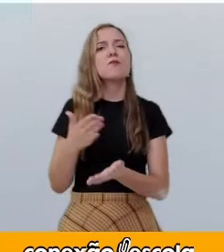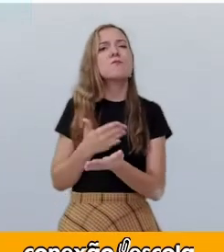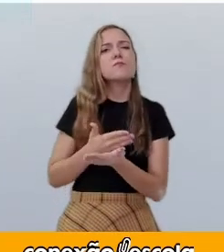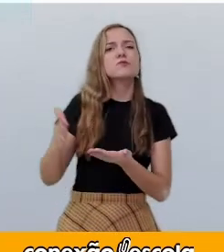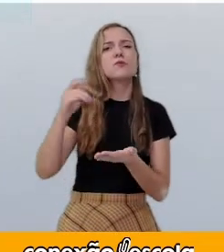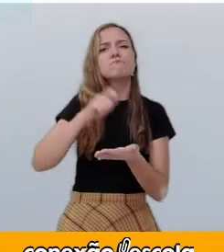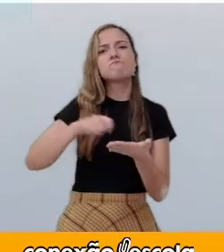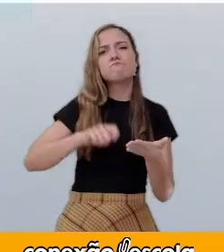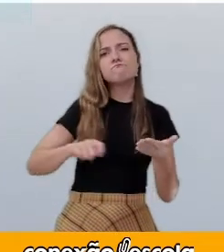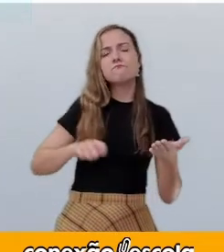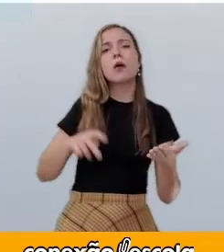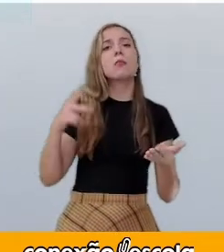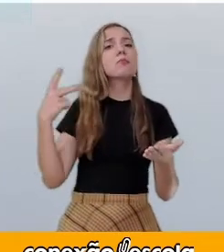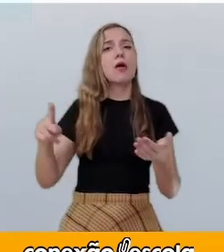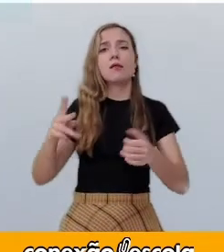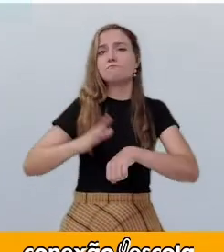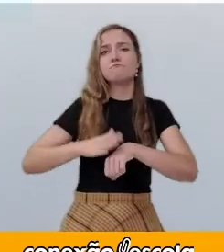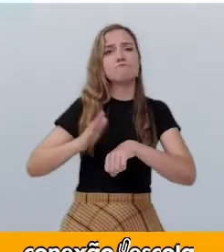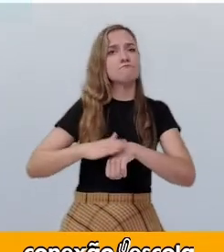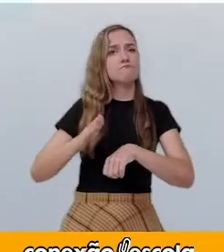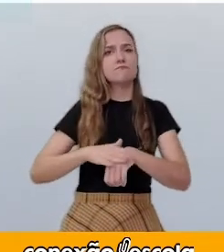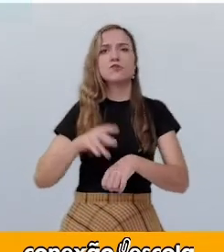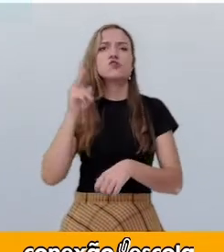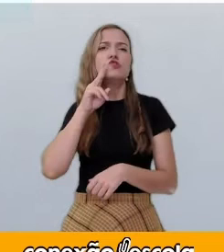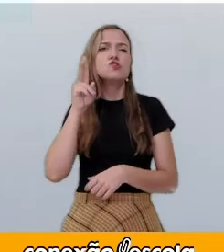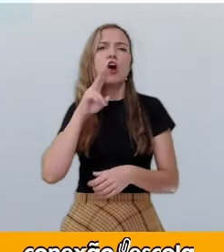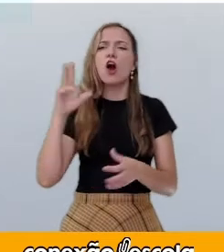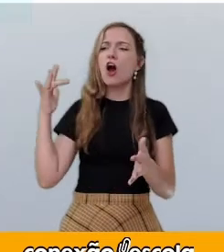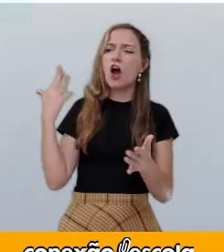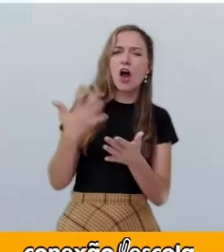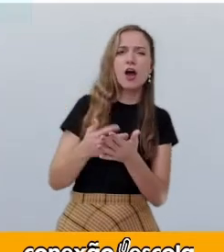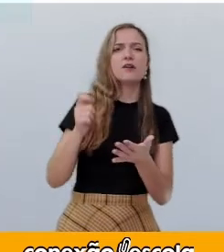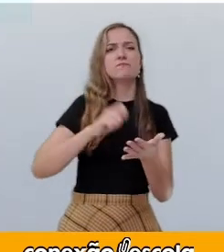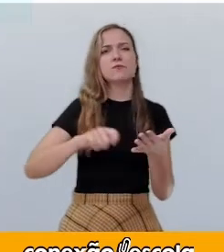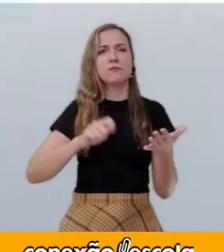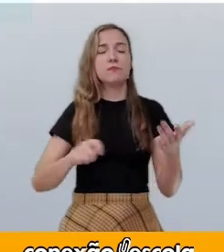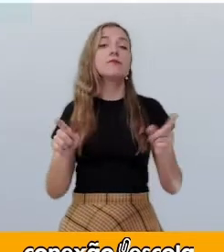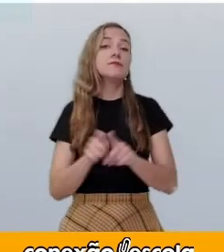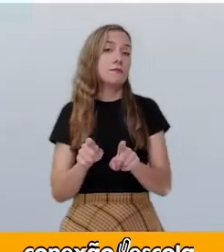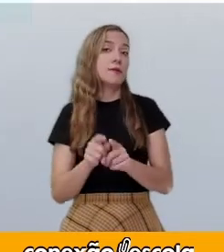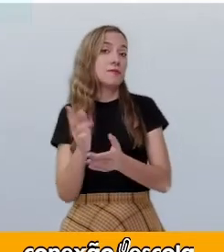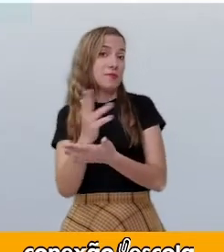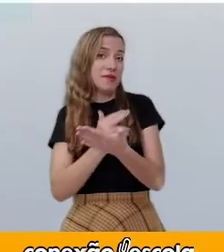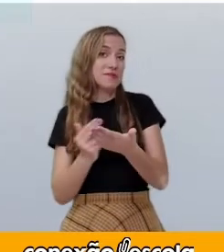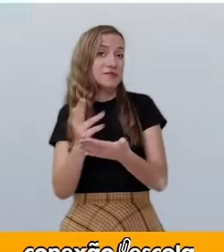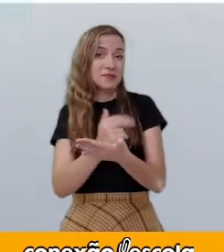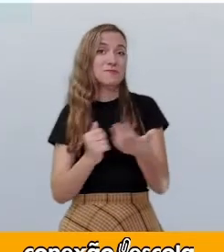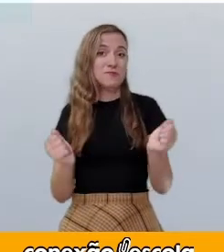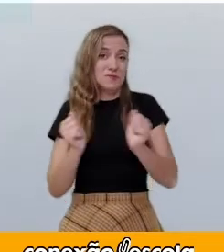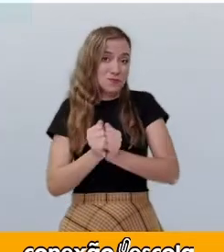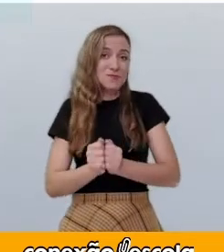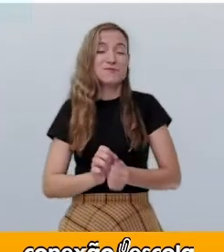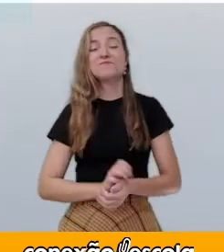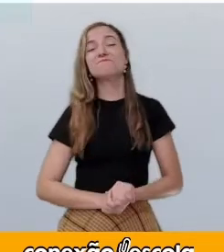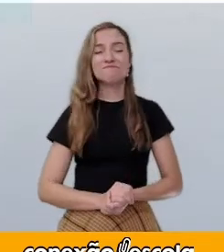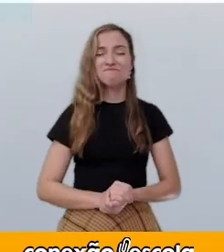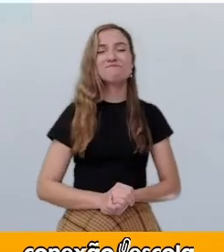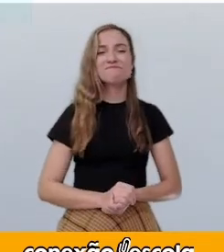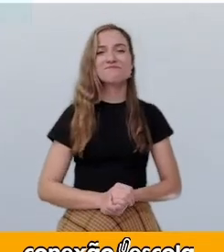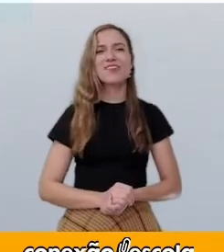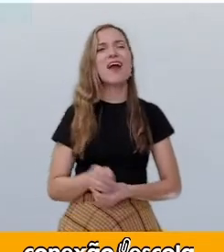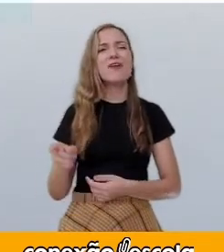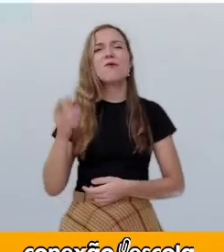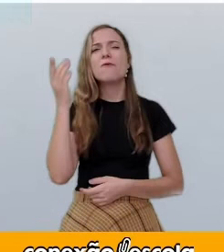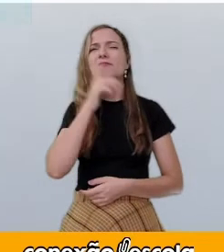a escrever suas próprias histórias e ilustrá-las também com isso